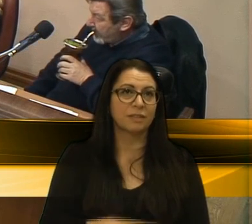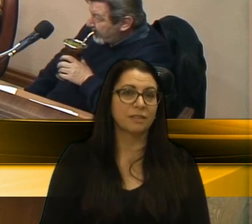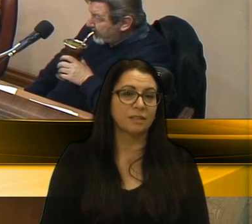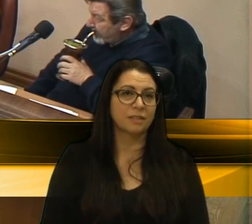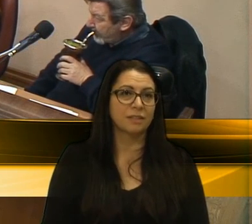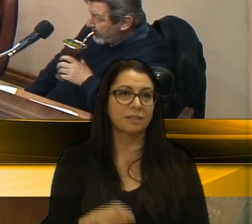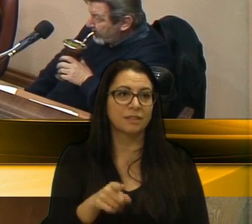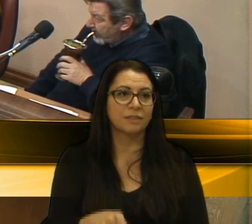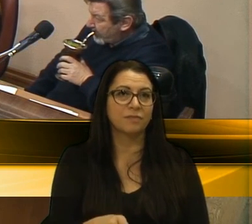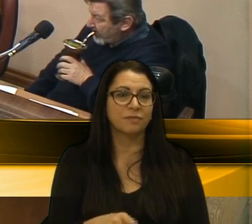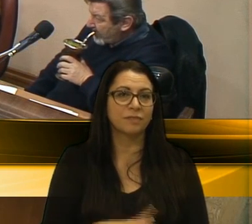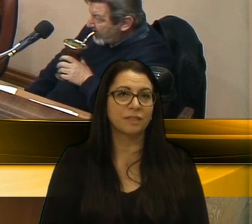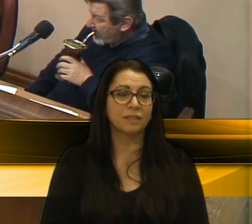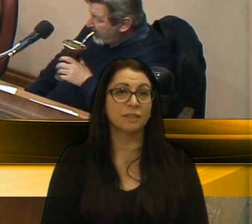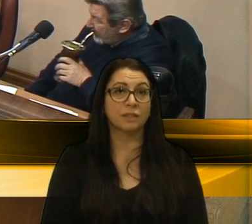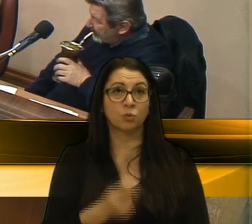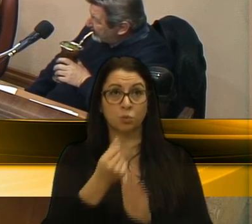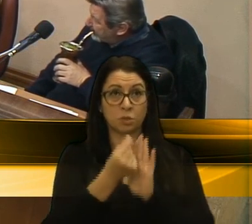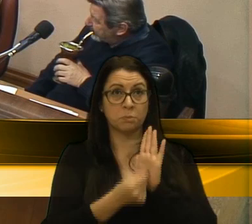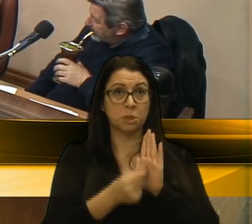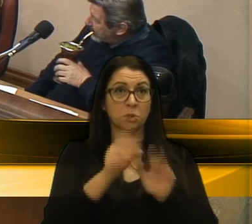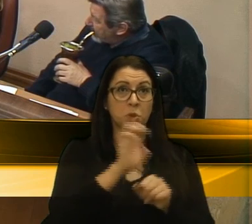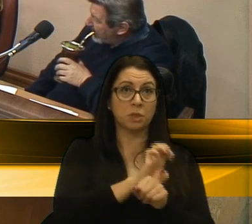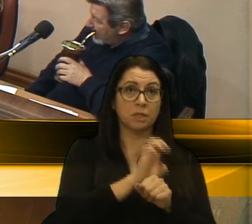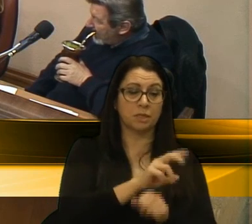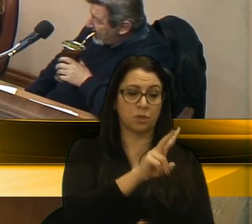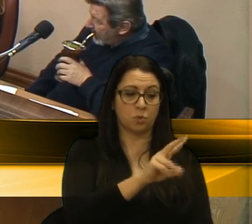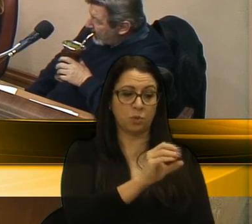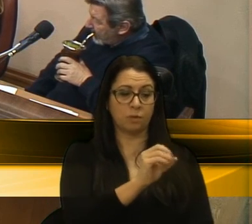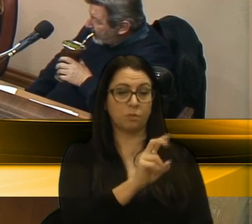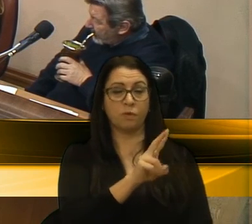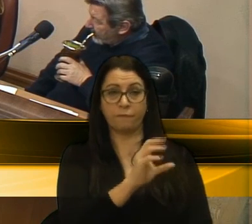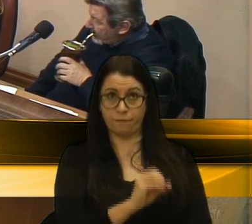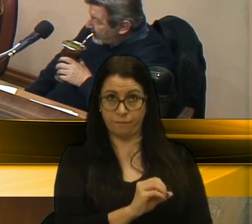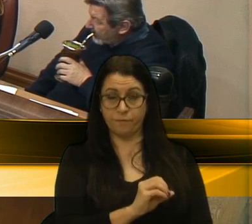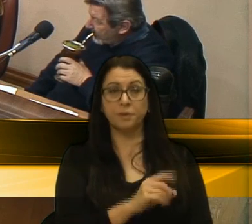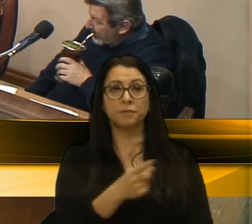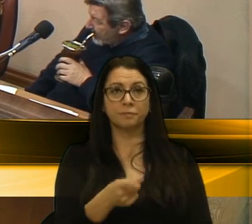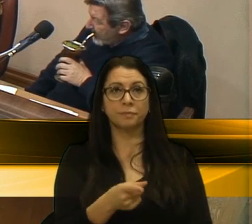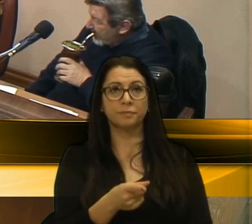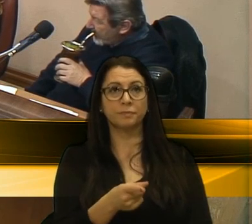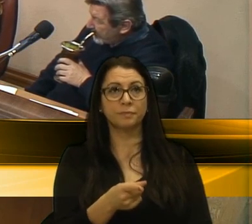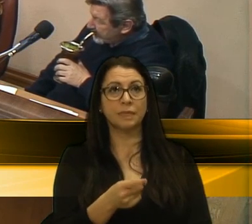decisão que consta no orçamento do Estado para 2020, né?